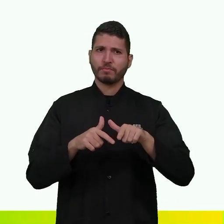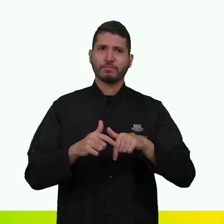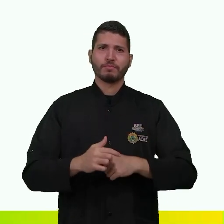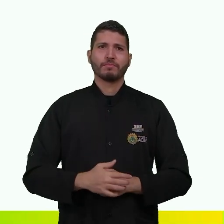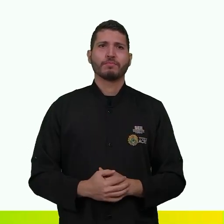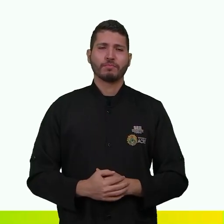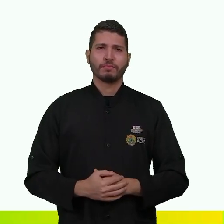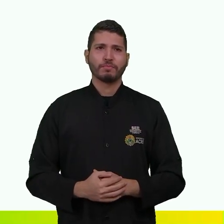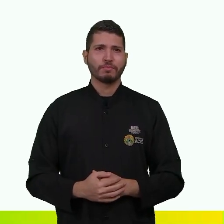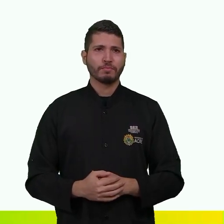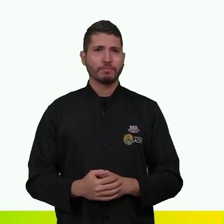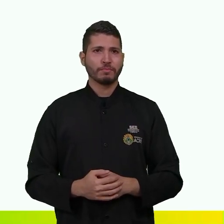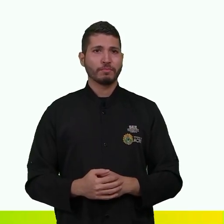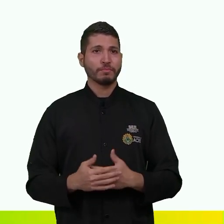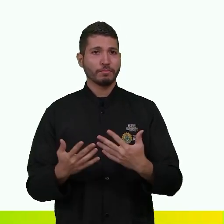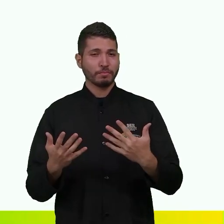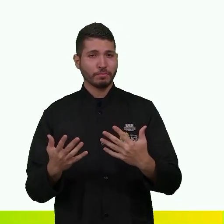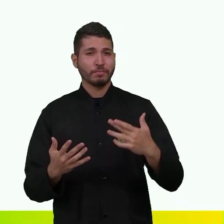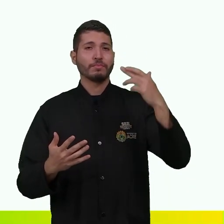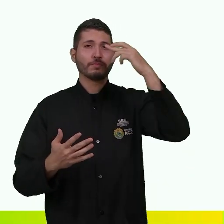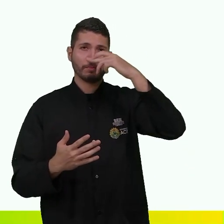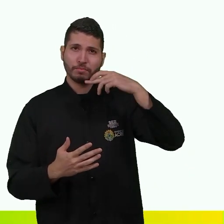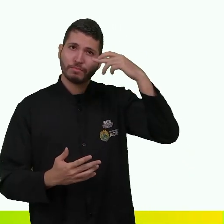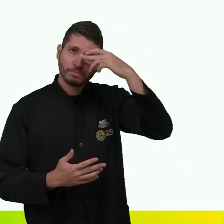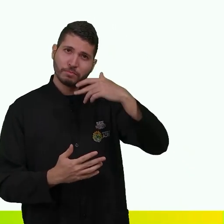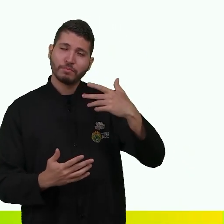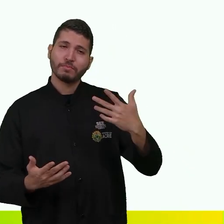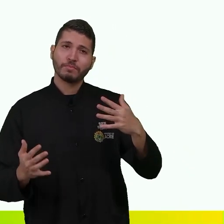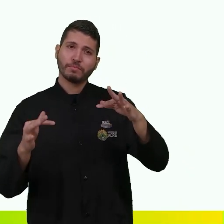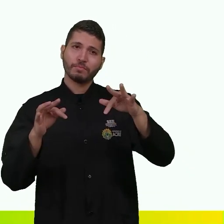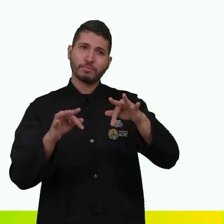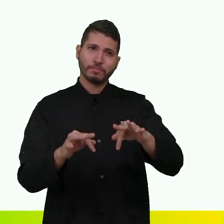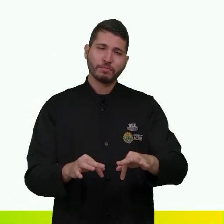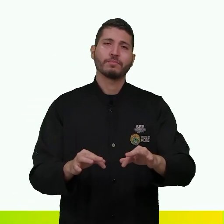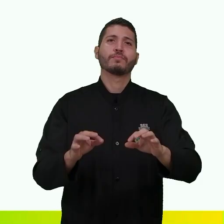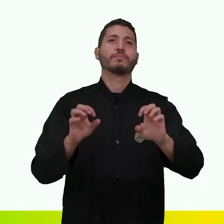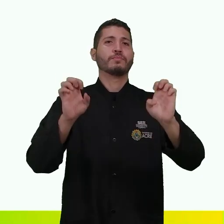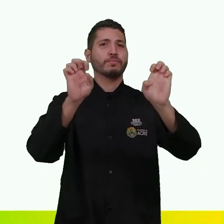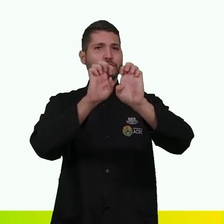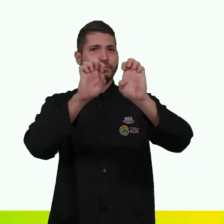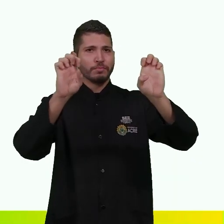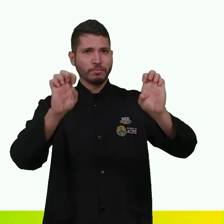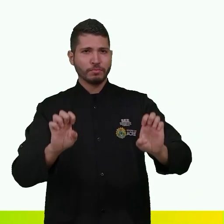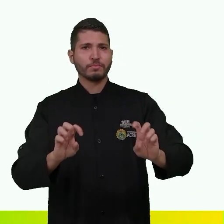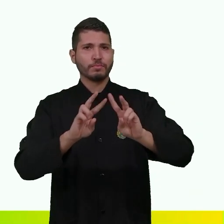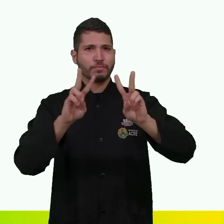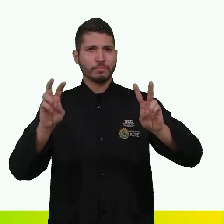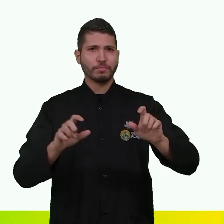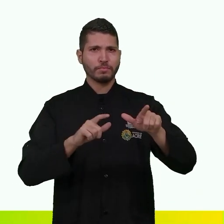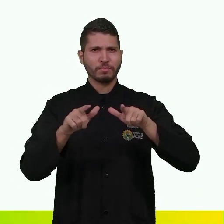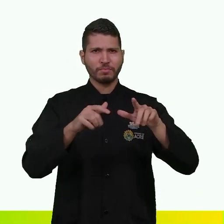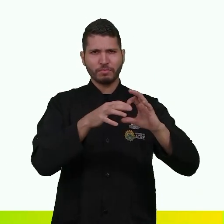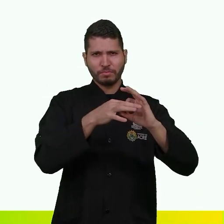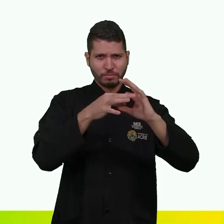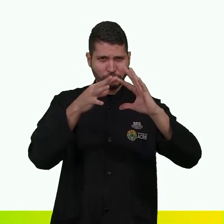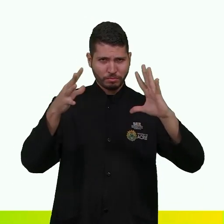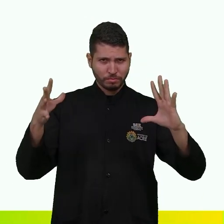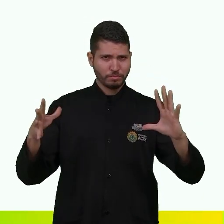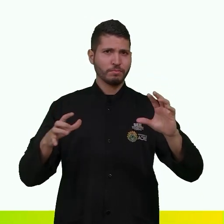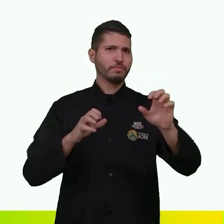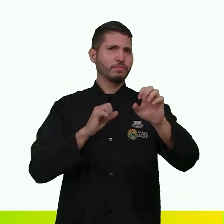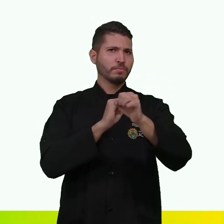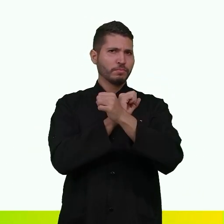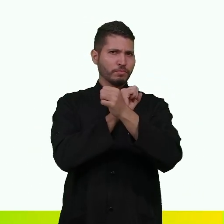nós vamos aqui observem aí comigo esse esquema na tela de vocês sobre trabalho livre e escravidão moderna. Tá?